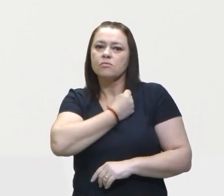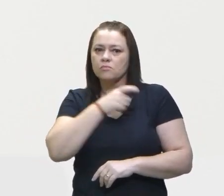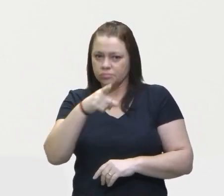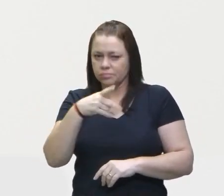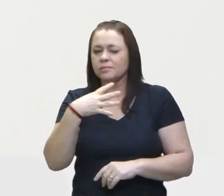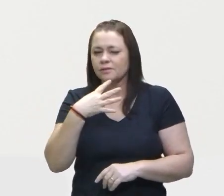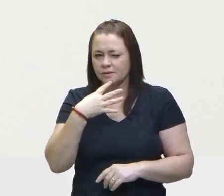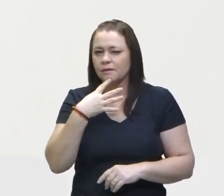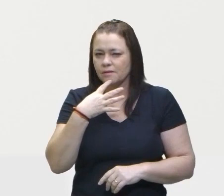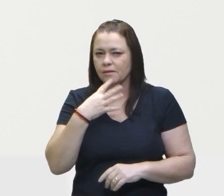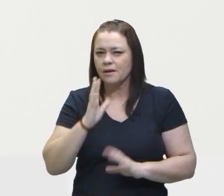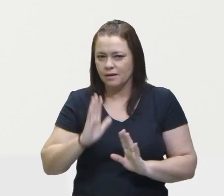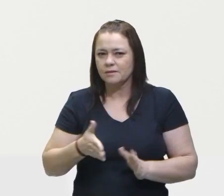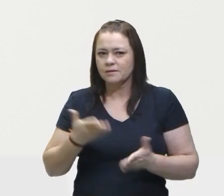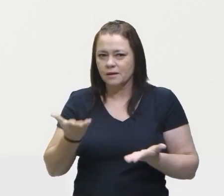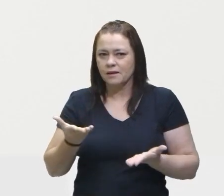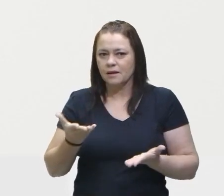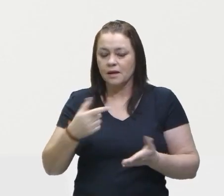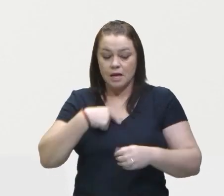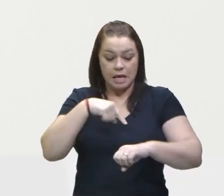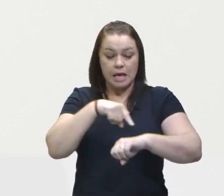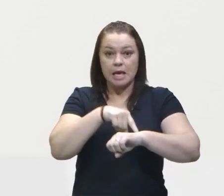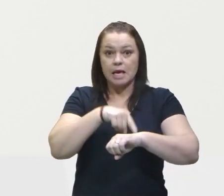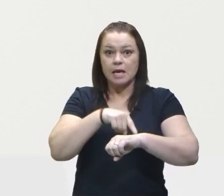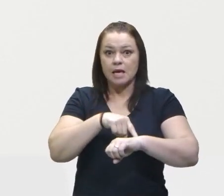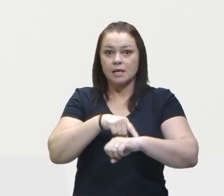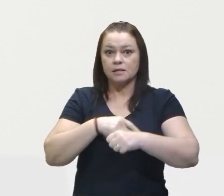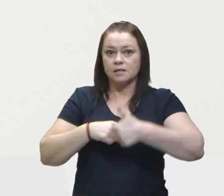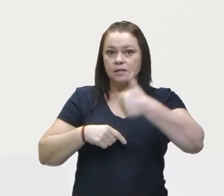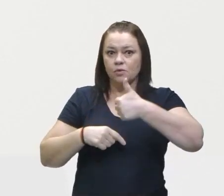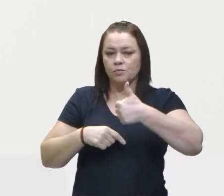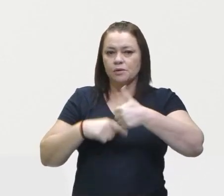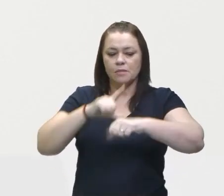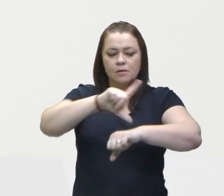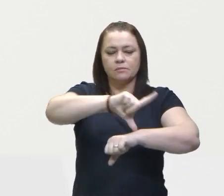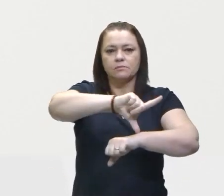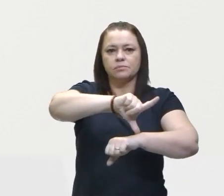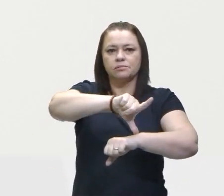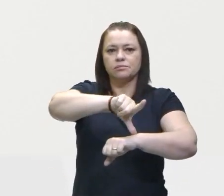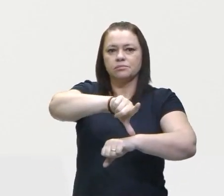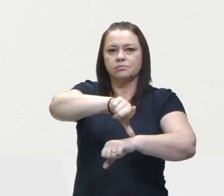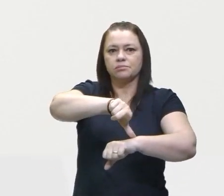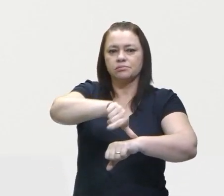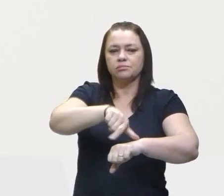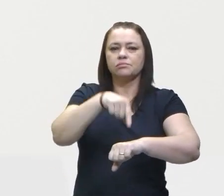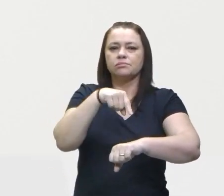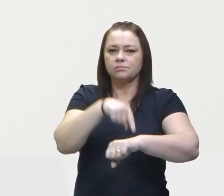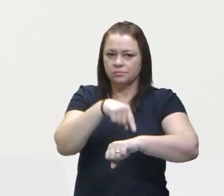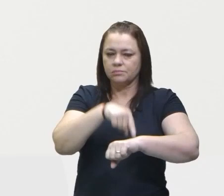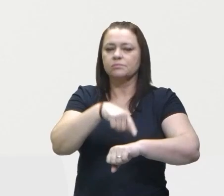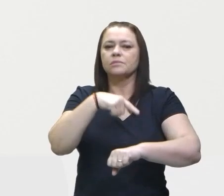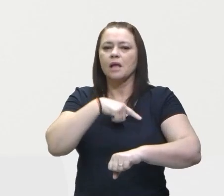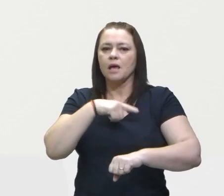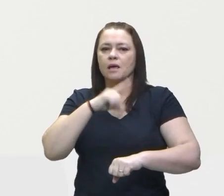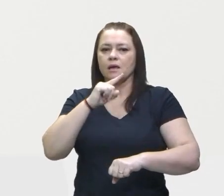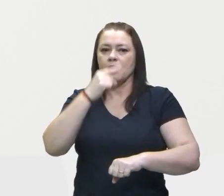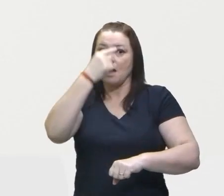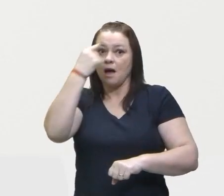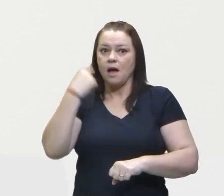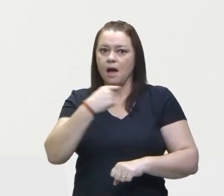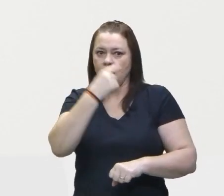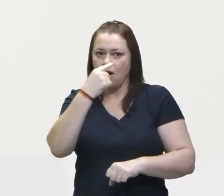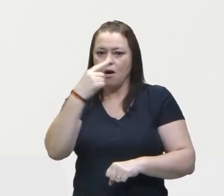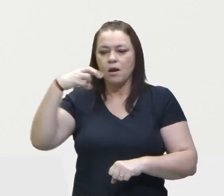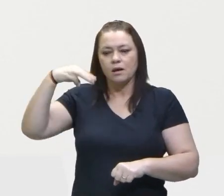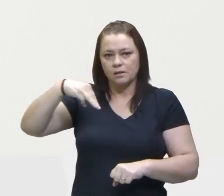relógio de ponteiro, ele tem os ponteiros que marca a hora e o ponteiro que marca os minutos. Nesse caso